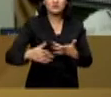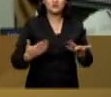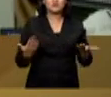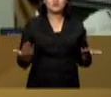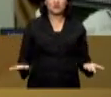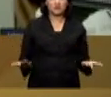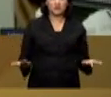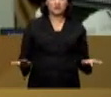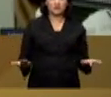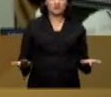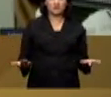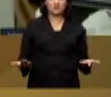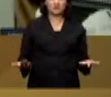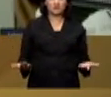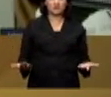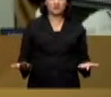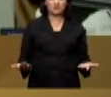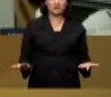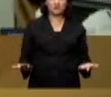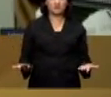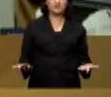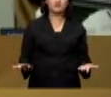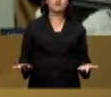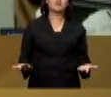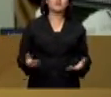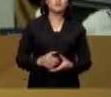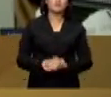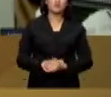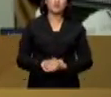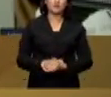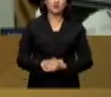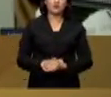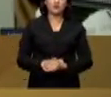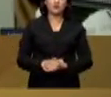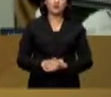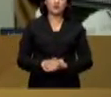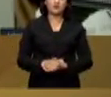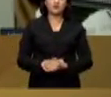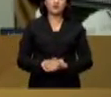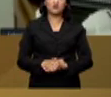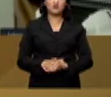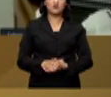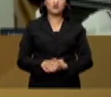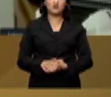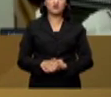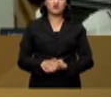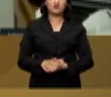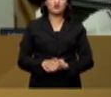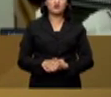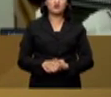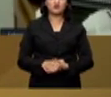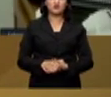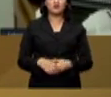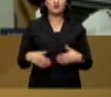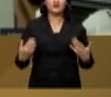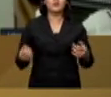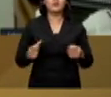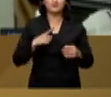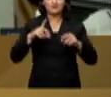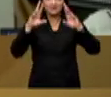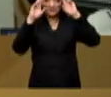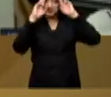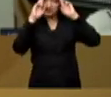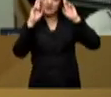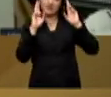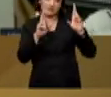me trouxe a decidir nessa quadra e, com a mais respeitosa vênia